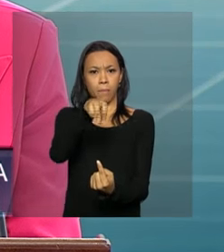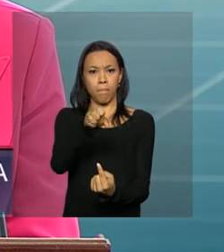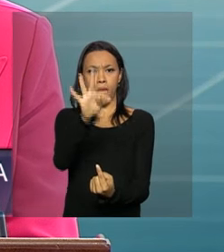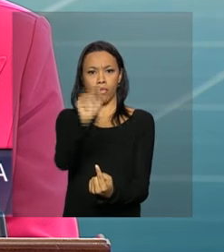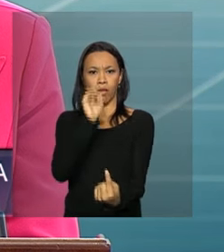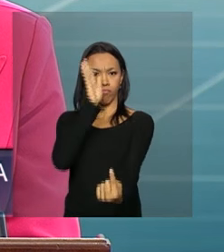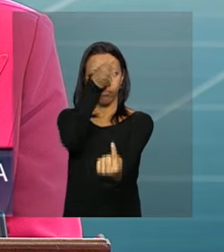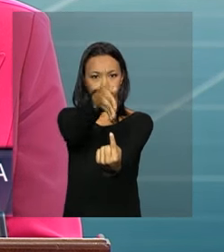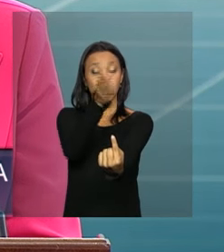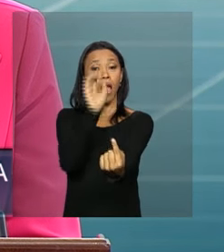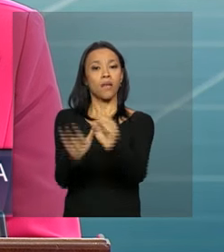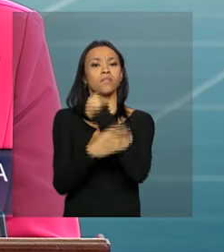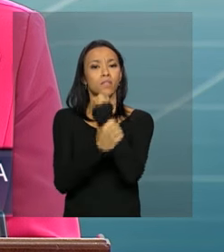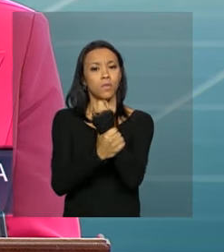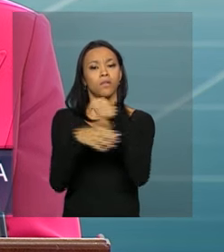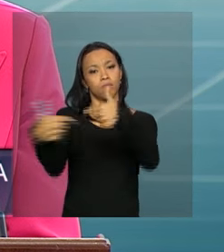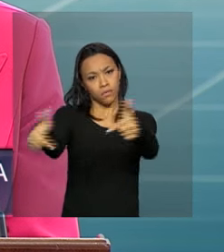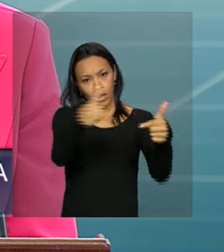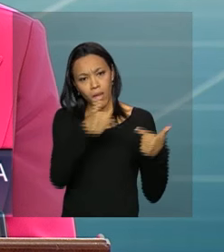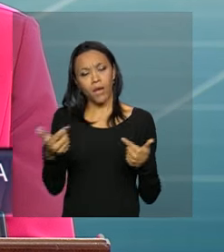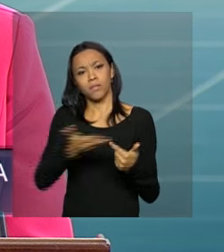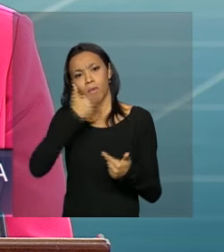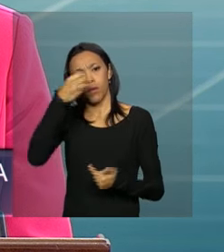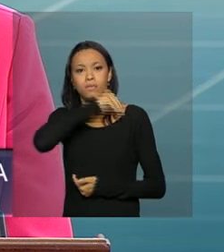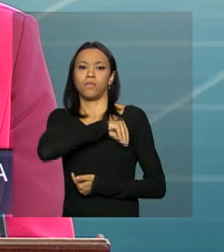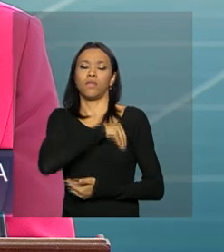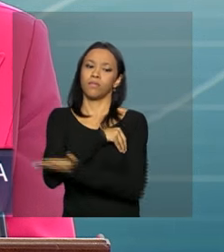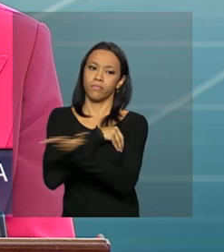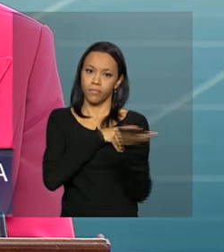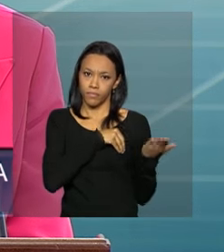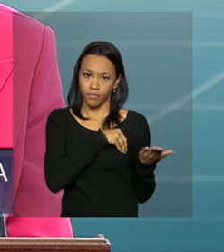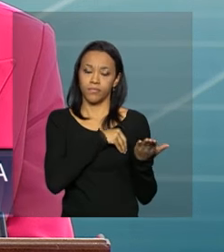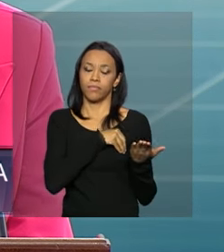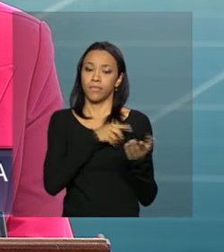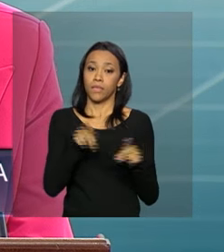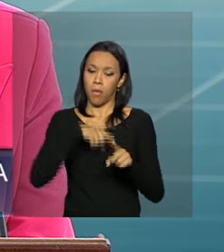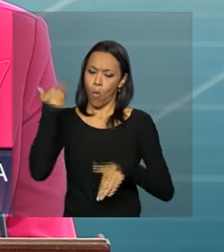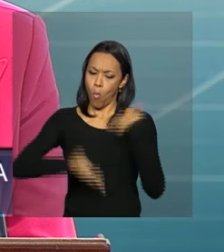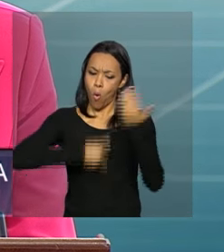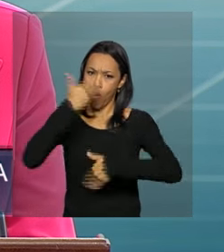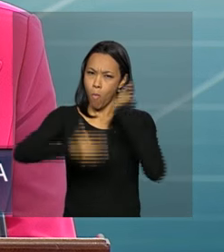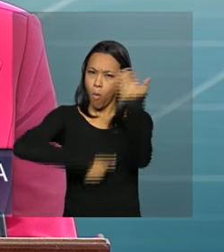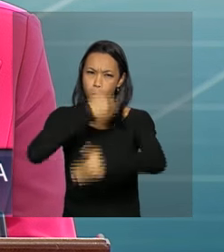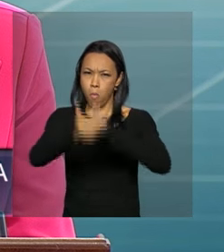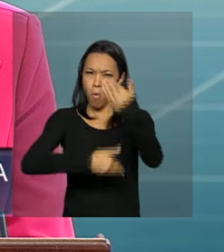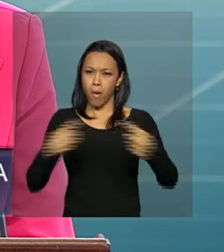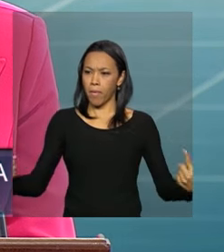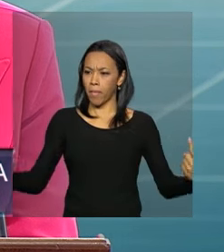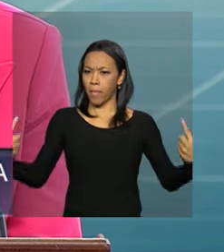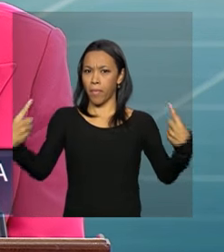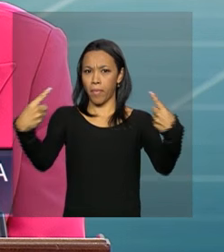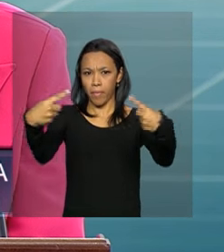garantir empregos melhores, com salários melhores, produção melhor e mais